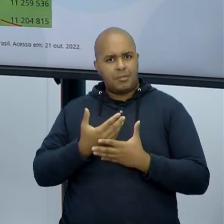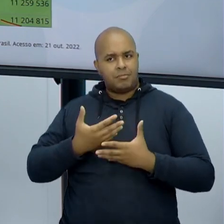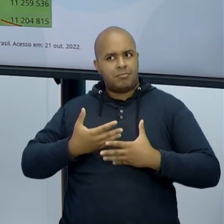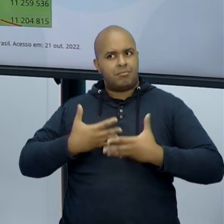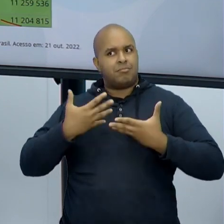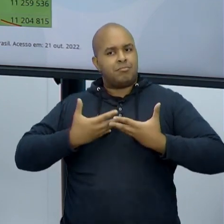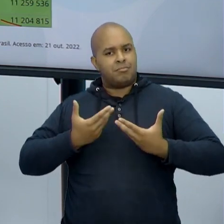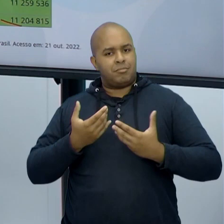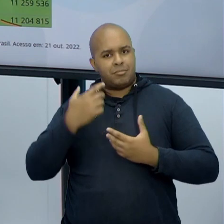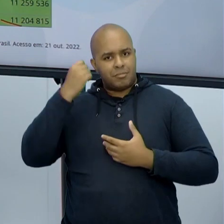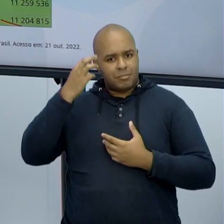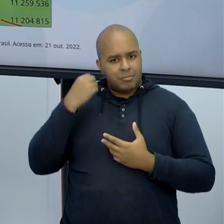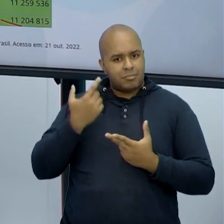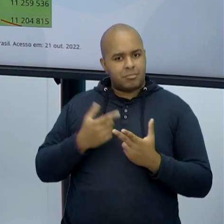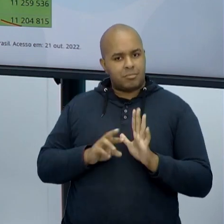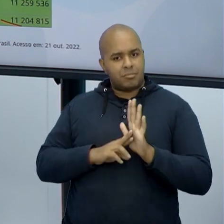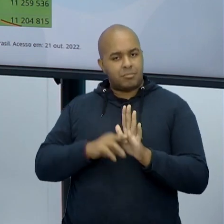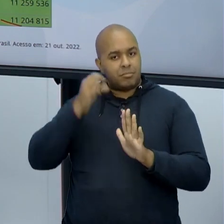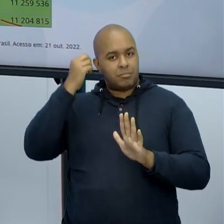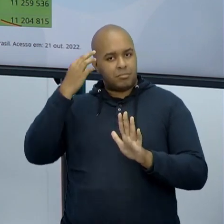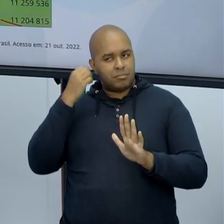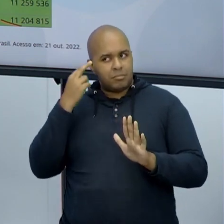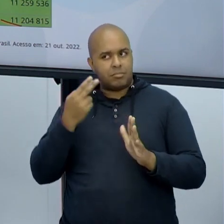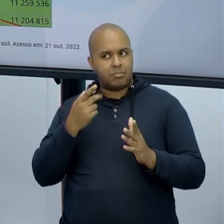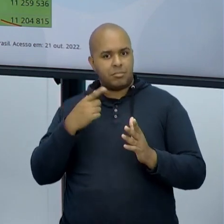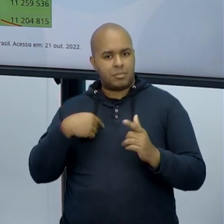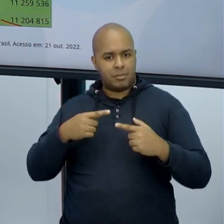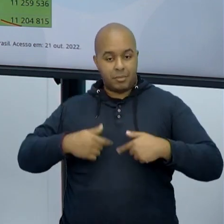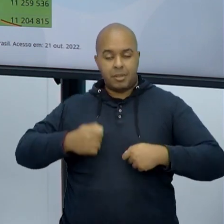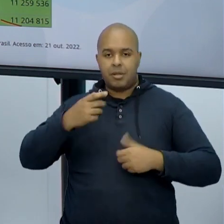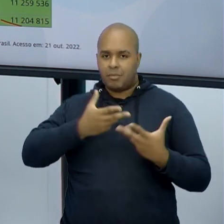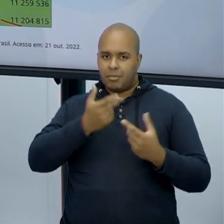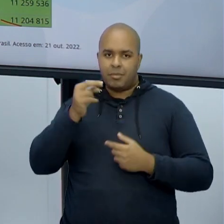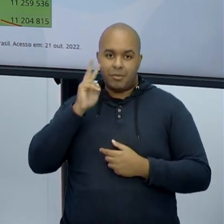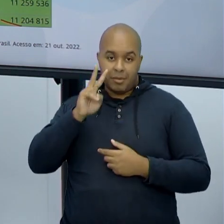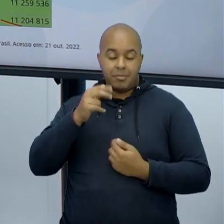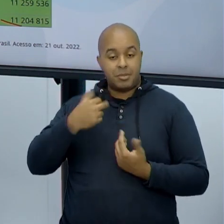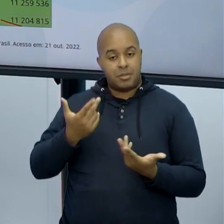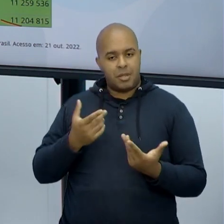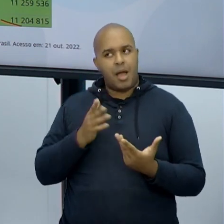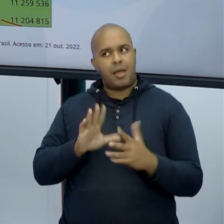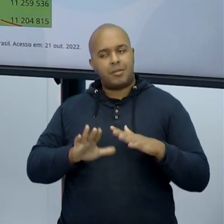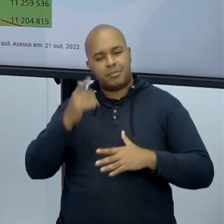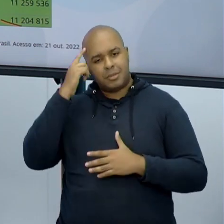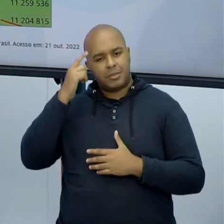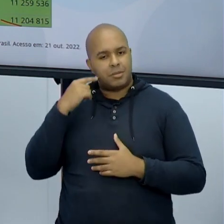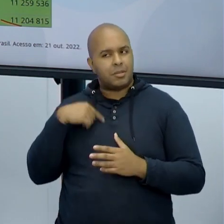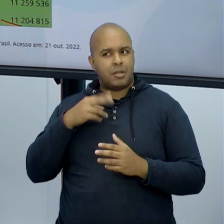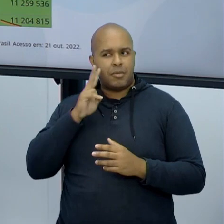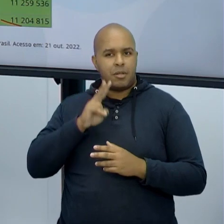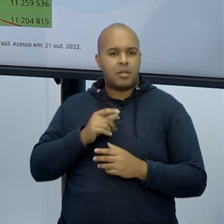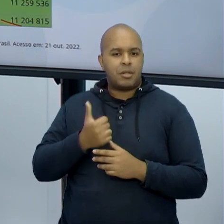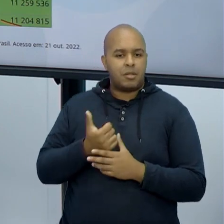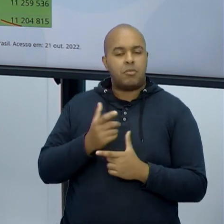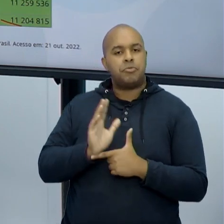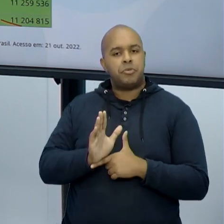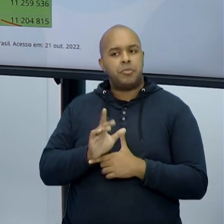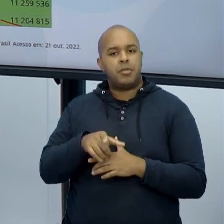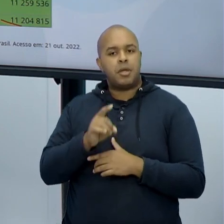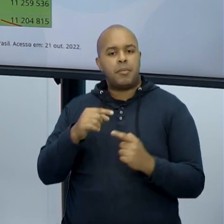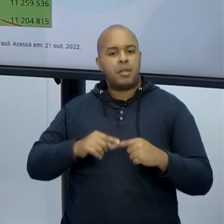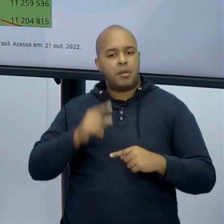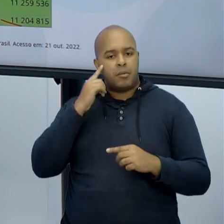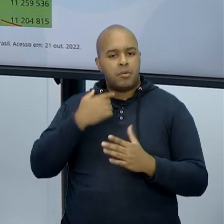é cultura, é representação cultural, mas tem que ter gente assistindo. E aí eu penso que estão indo assistir um filme